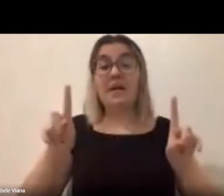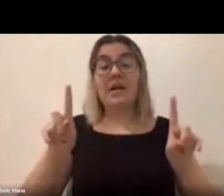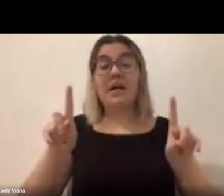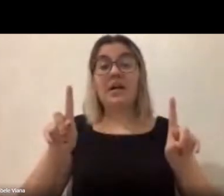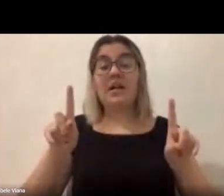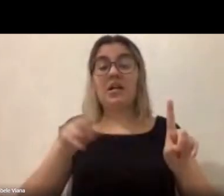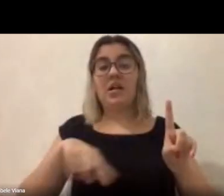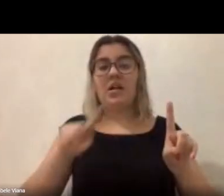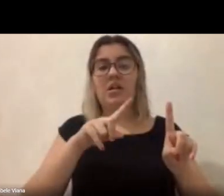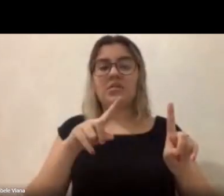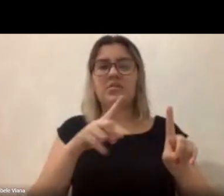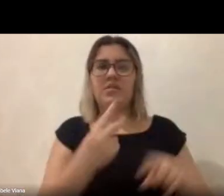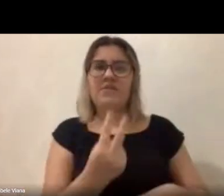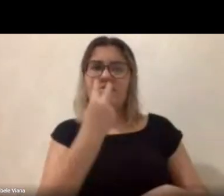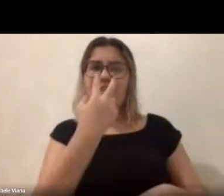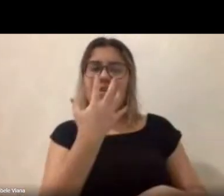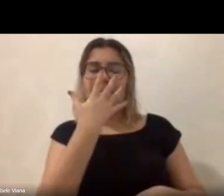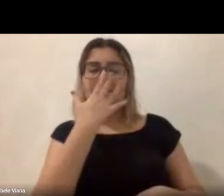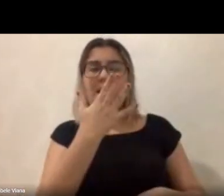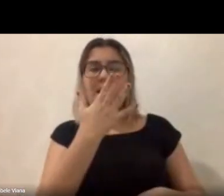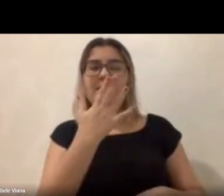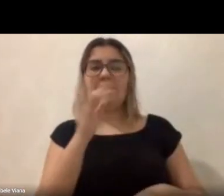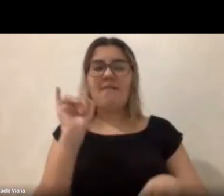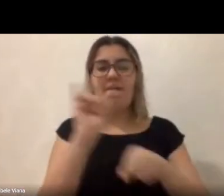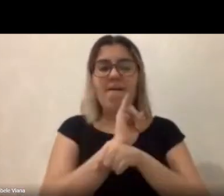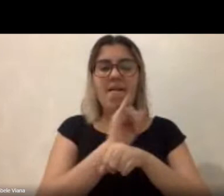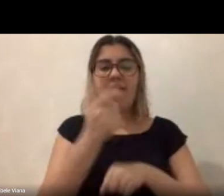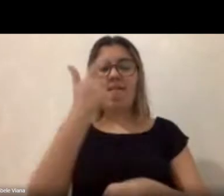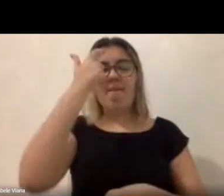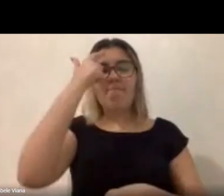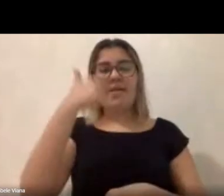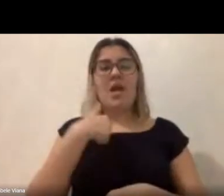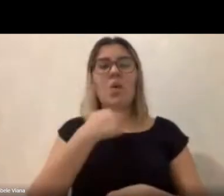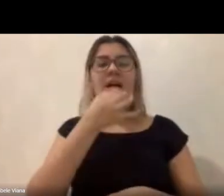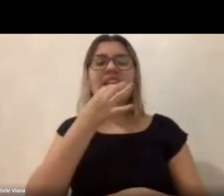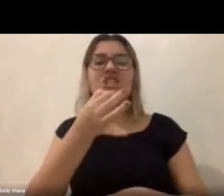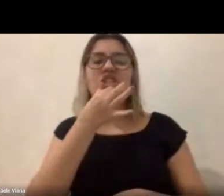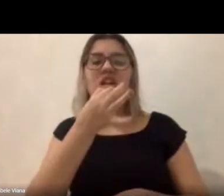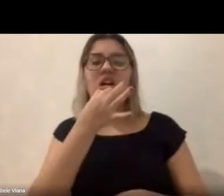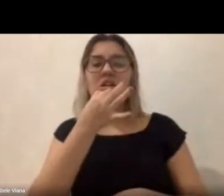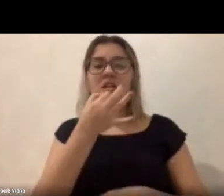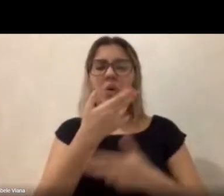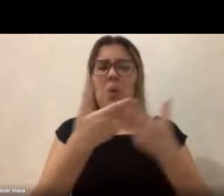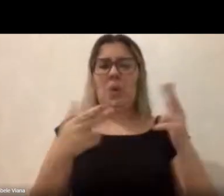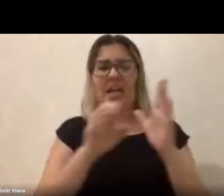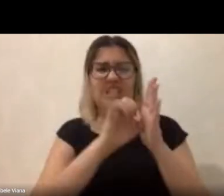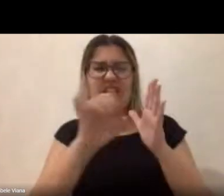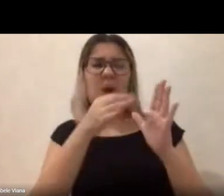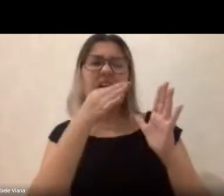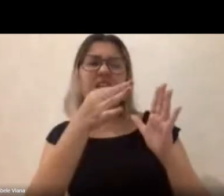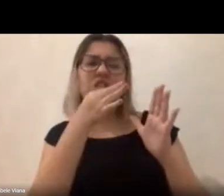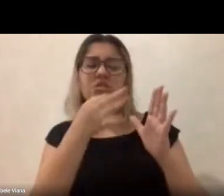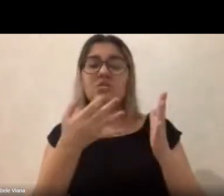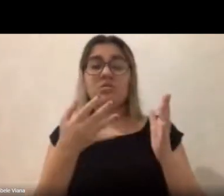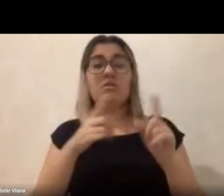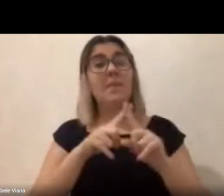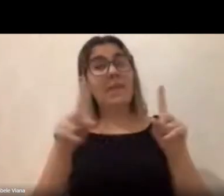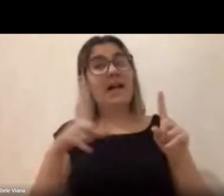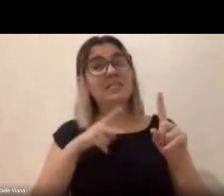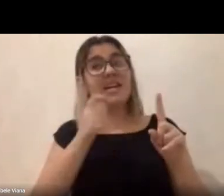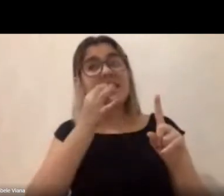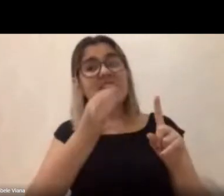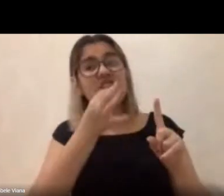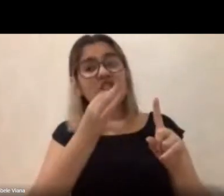gente está criticando tudo. Ao mesmo tempo que a gente está criticando tudo, a gente está querendo dizer, não, é